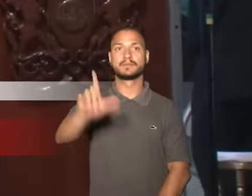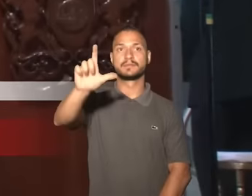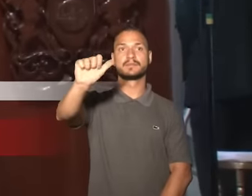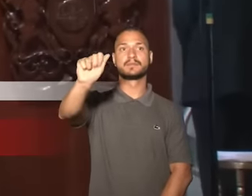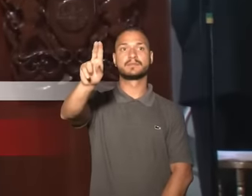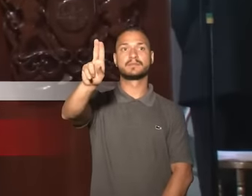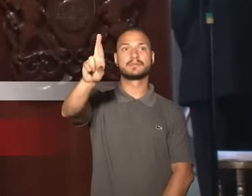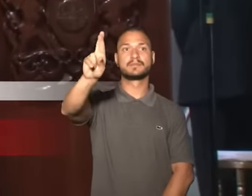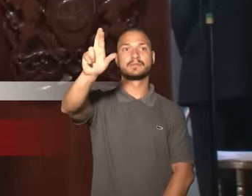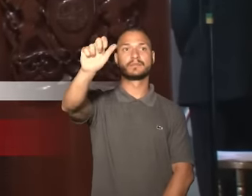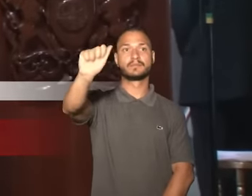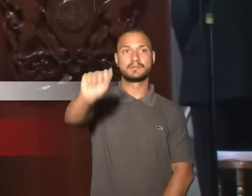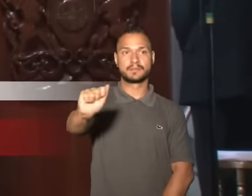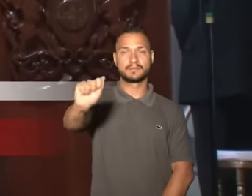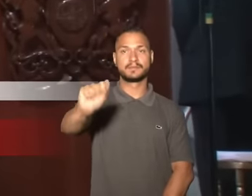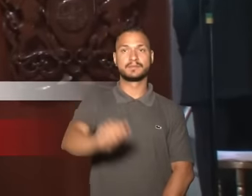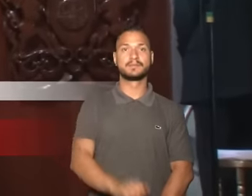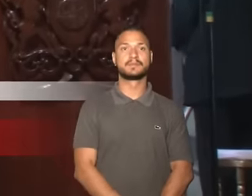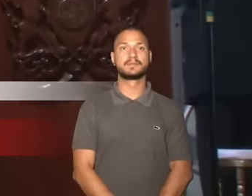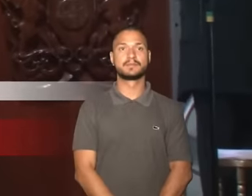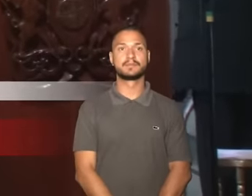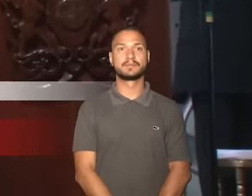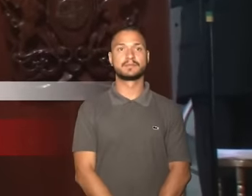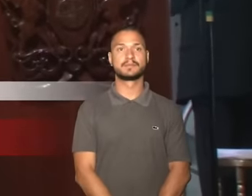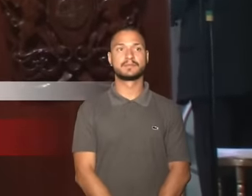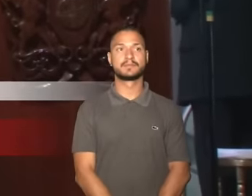Laura Mares Gomes e Silva.